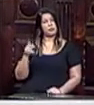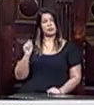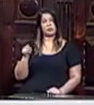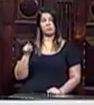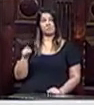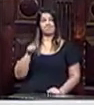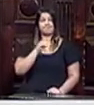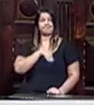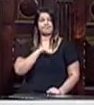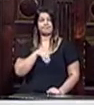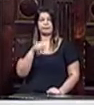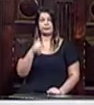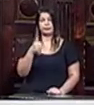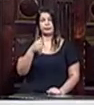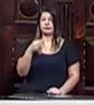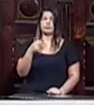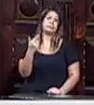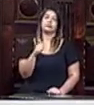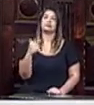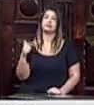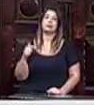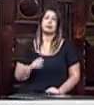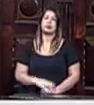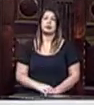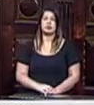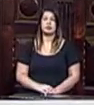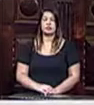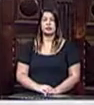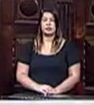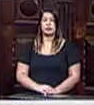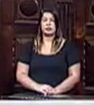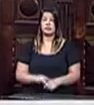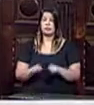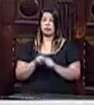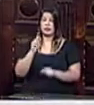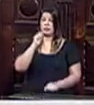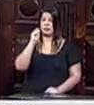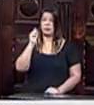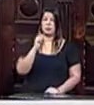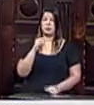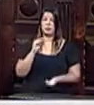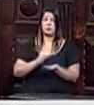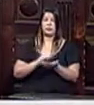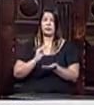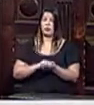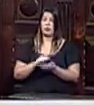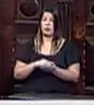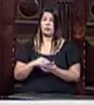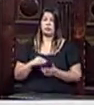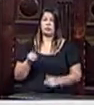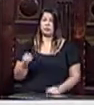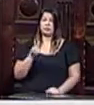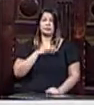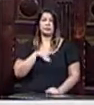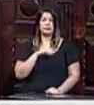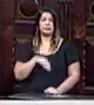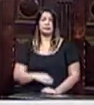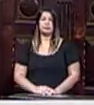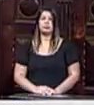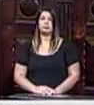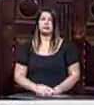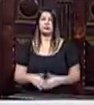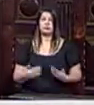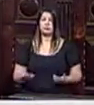13º, não receberam ainda o mês de abril, como é que fica? Então, nós estamos, inclusive, apresentando emendas no sentido de